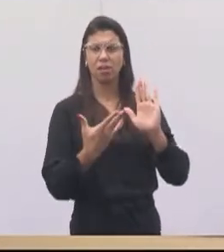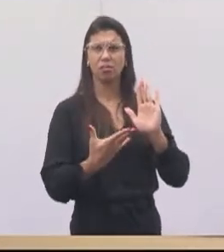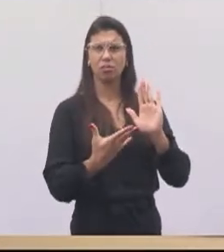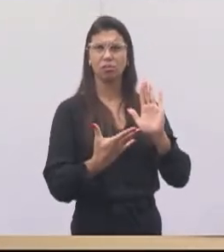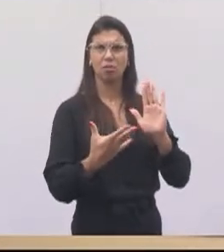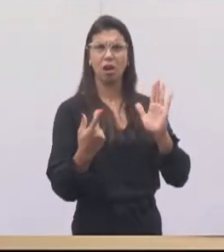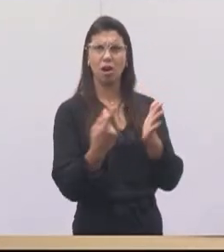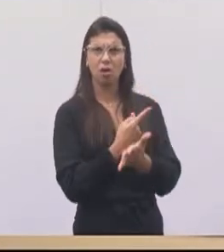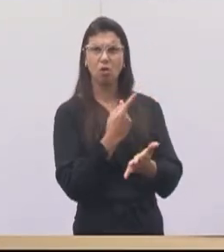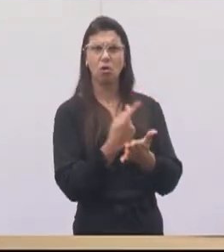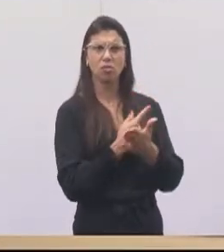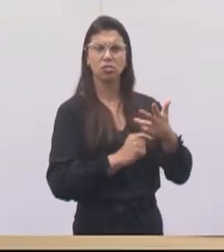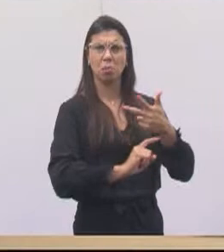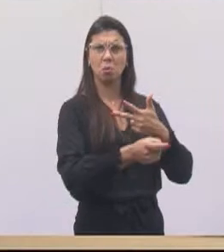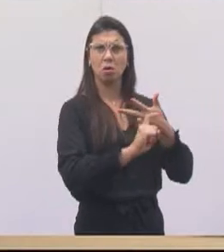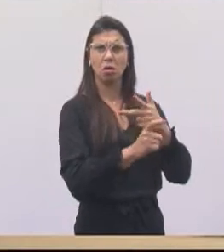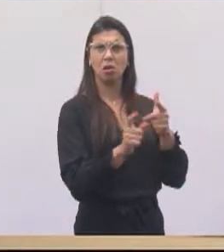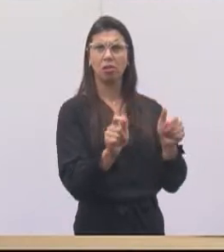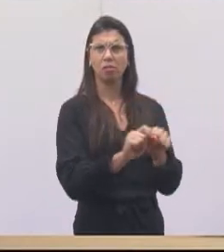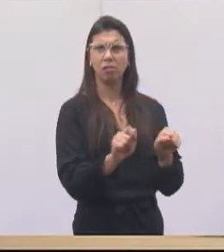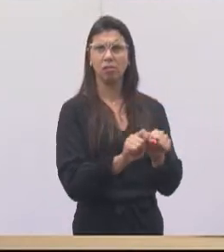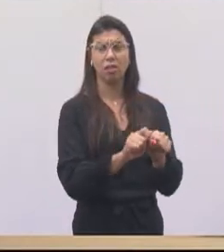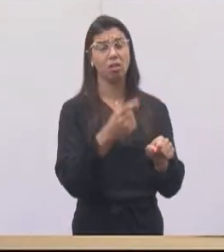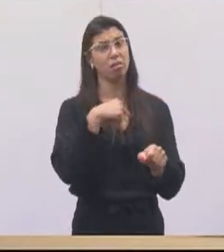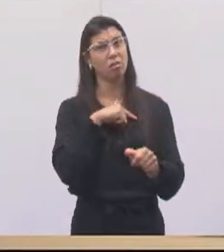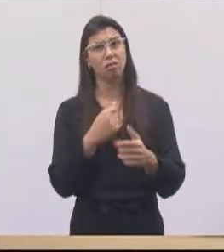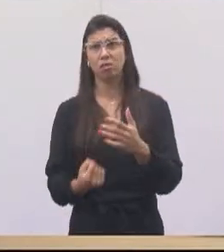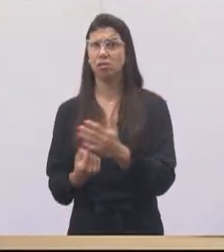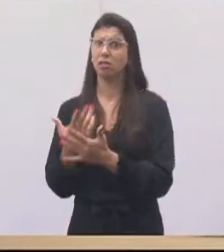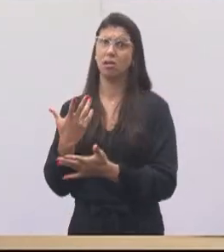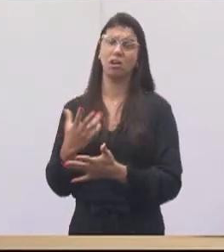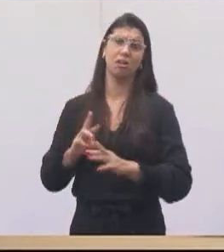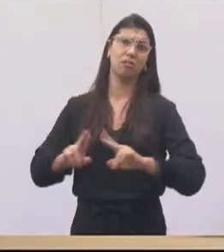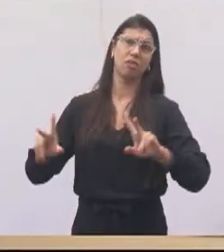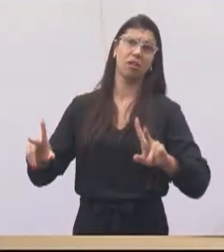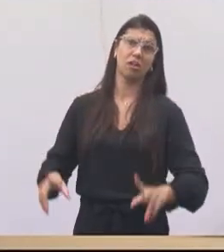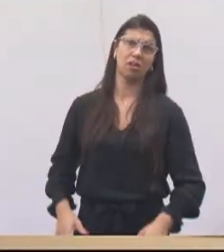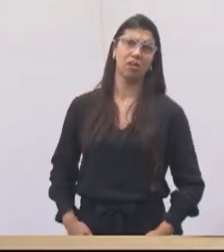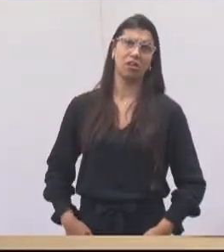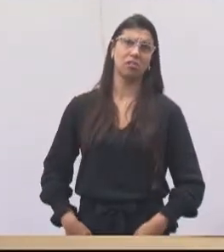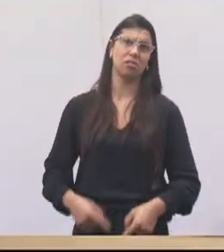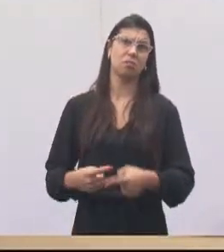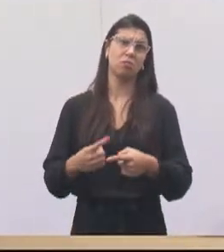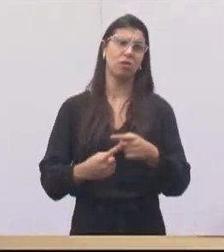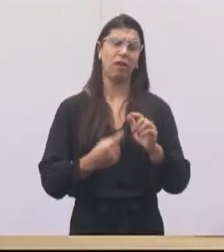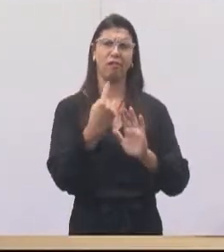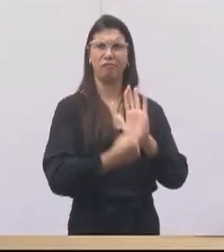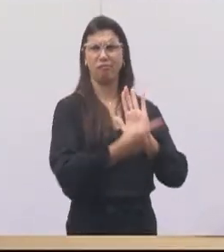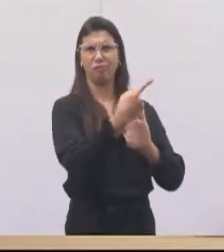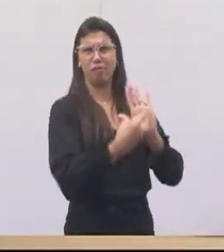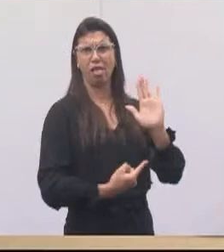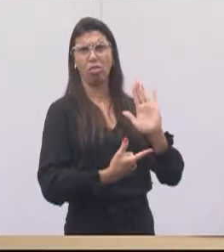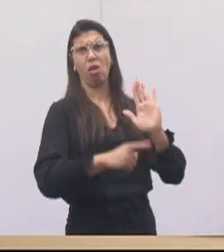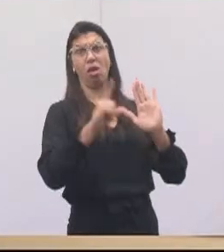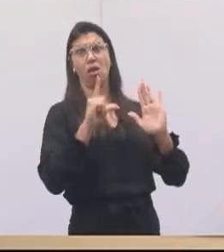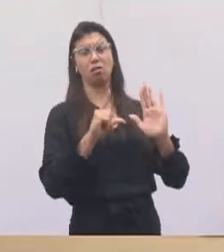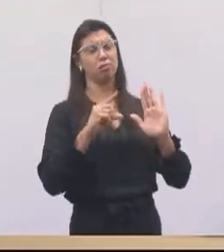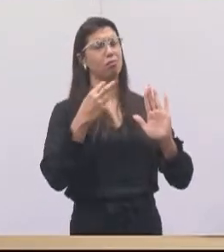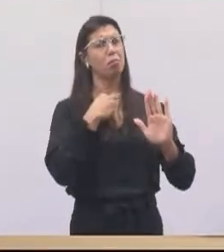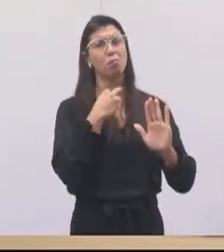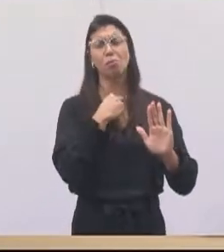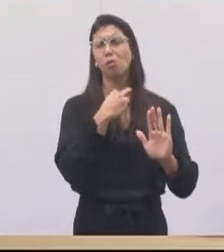poder executivo, nós vamos estar criando uma nova figura na Constituição, que é o veto prévio. Primeiro eu submeto ao